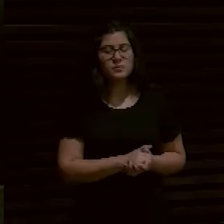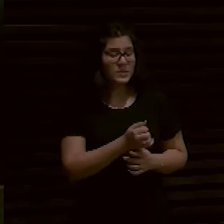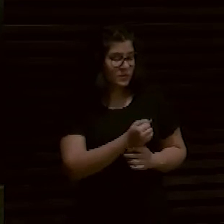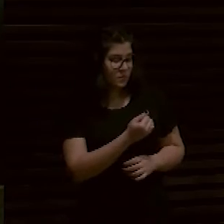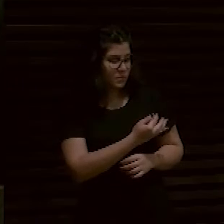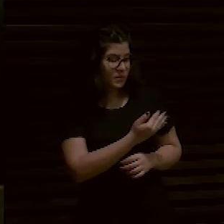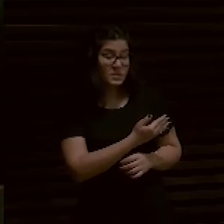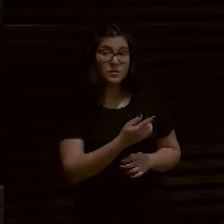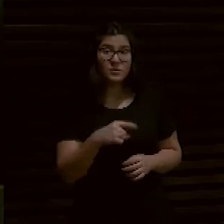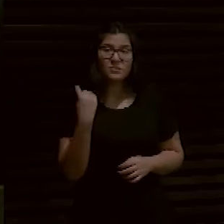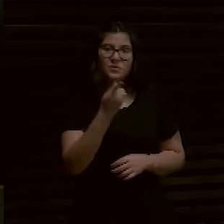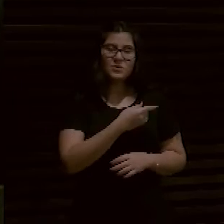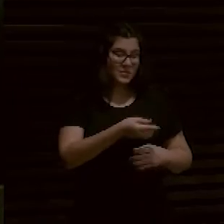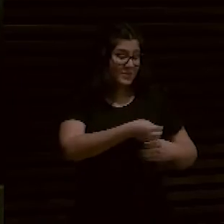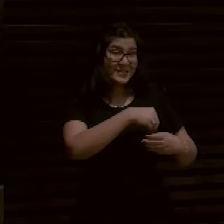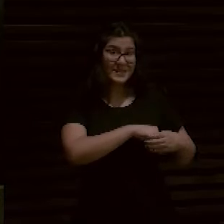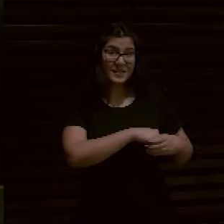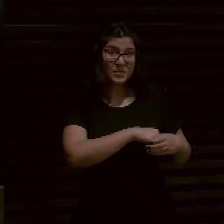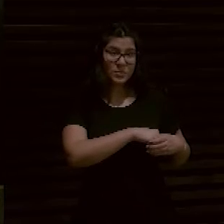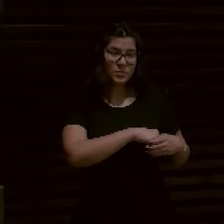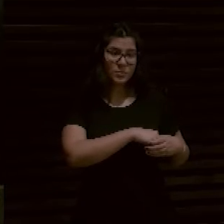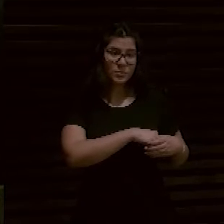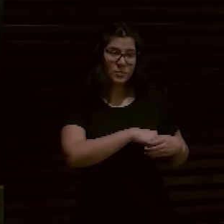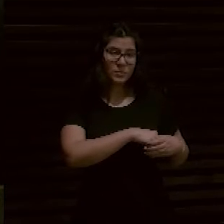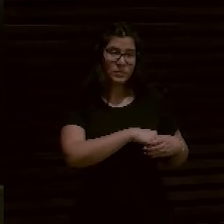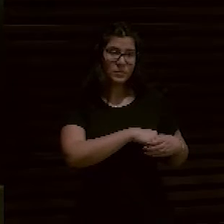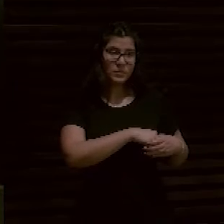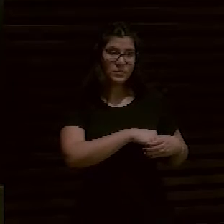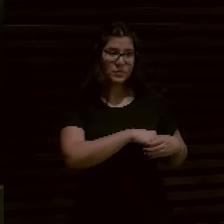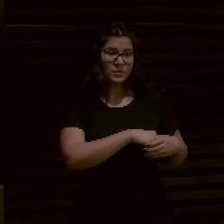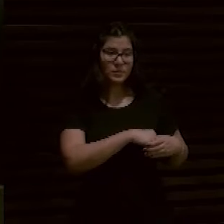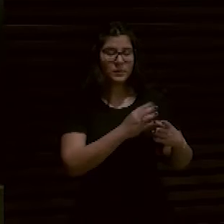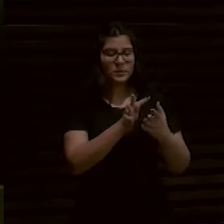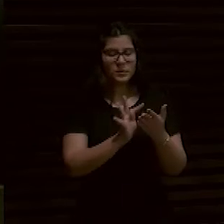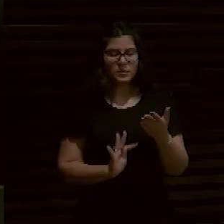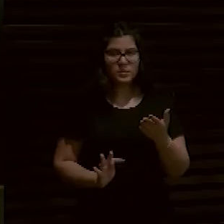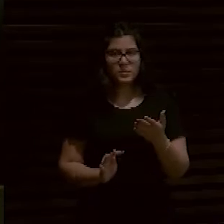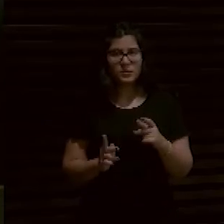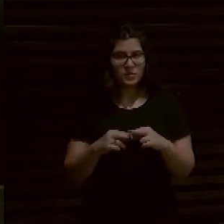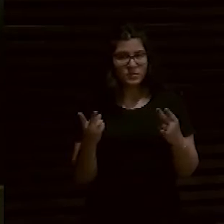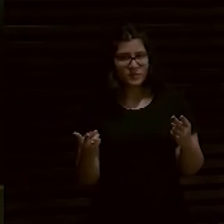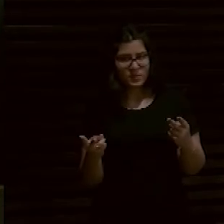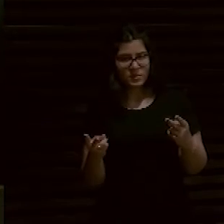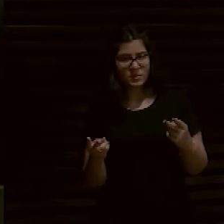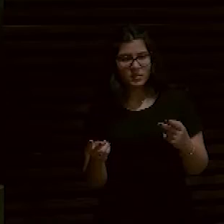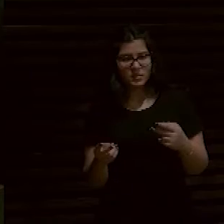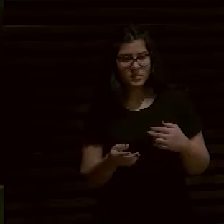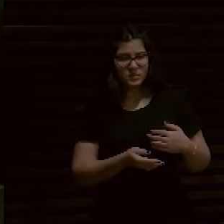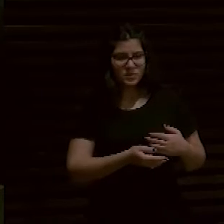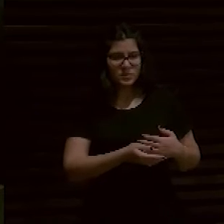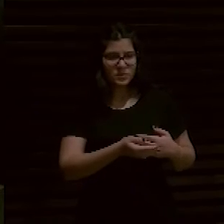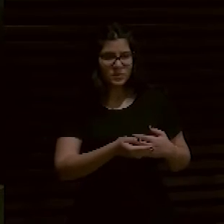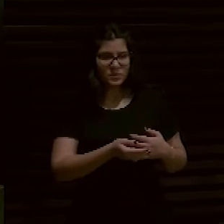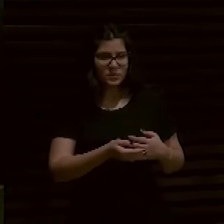nosso interior, as nossas entranhas. Há em outros textos em que o interior não é usado nem